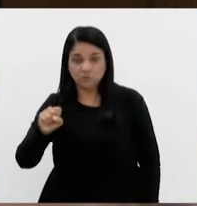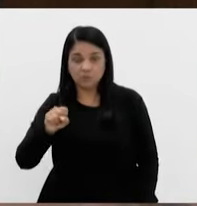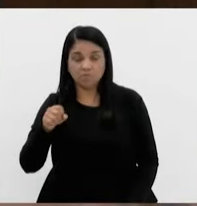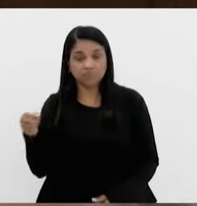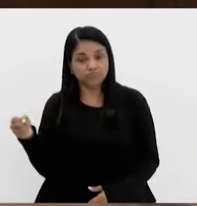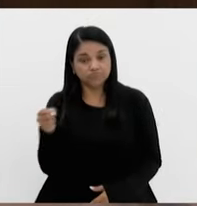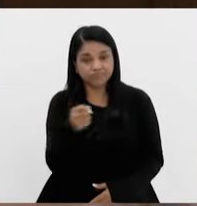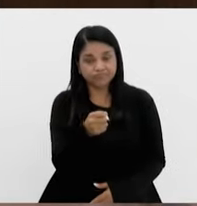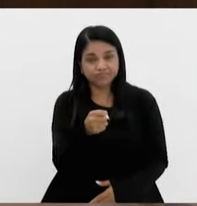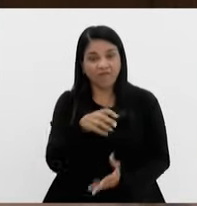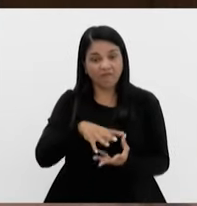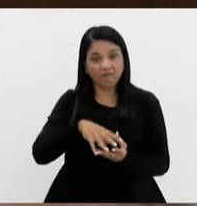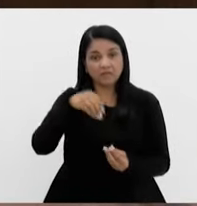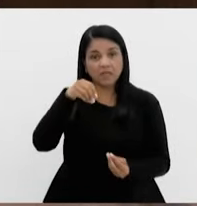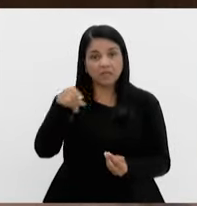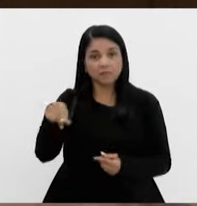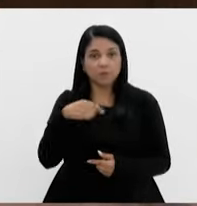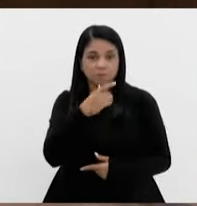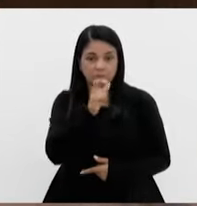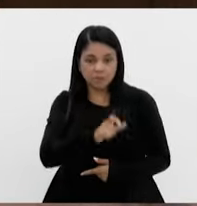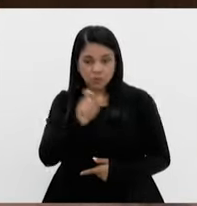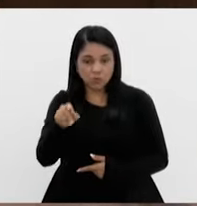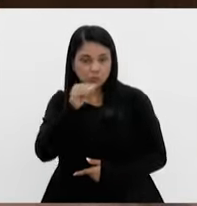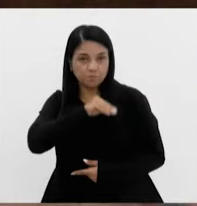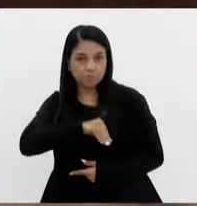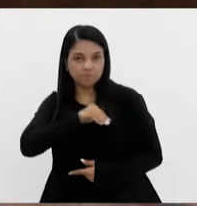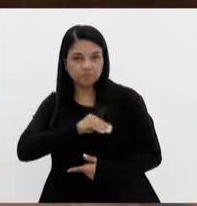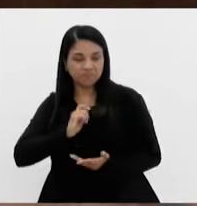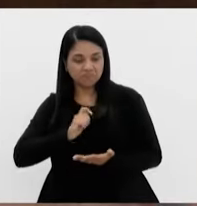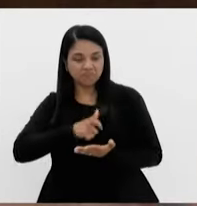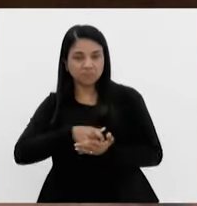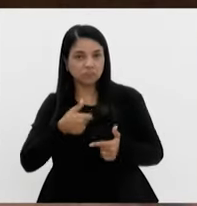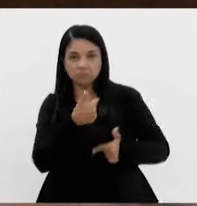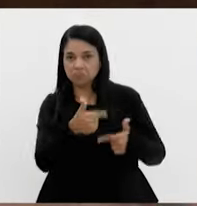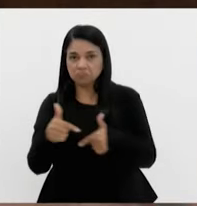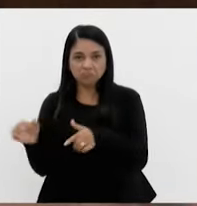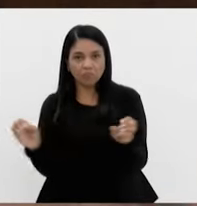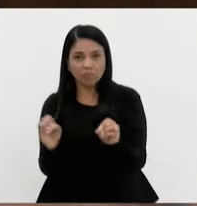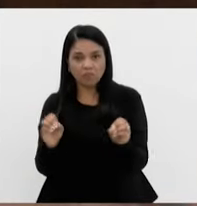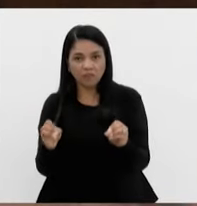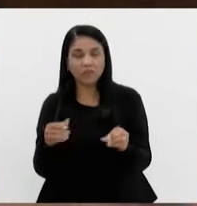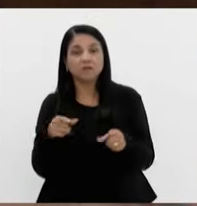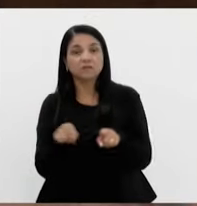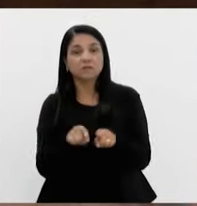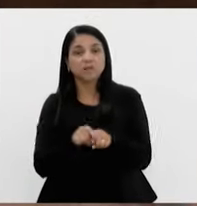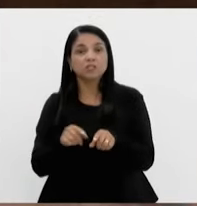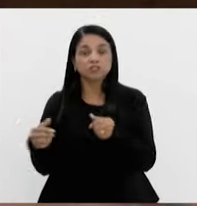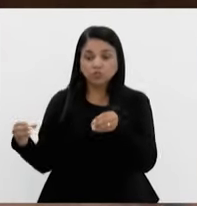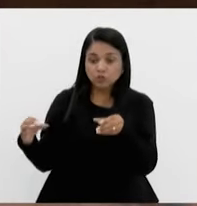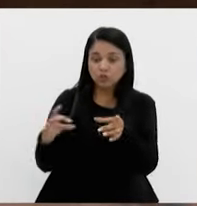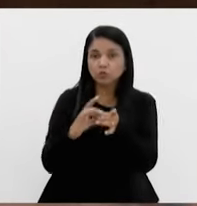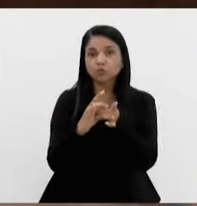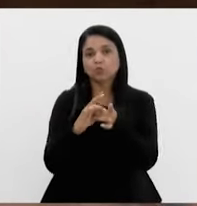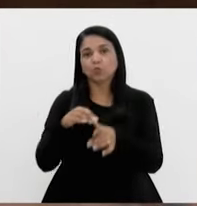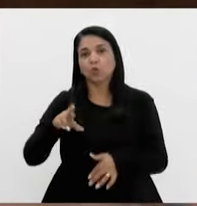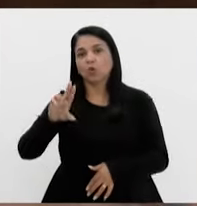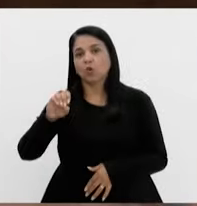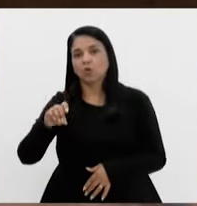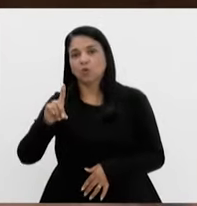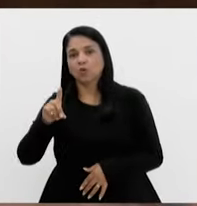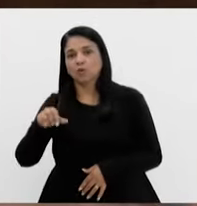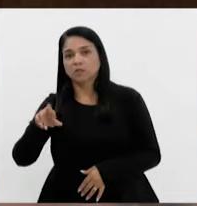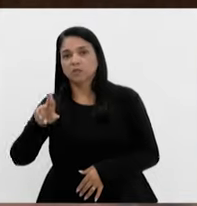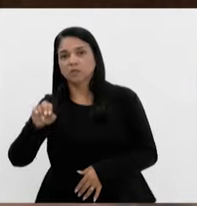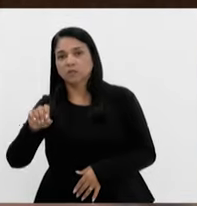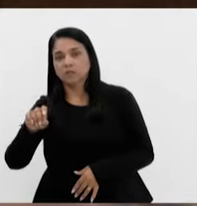emusa onde o Ministério Público pede afastamento do grael agindo em coluio com Rodrigo Neves mas o que acontece